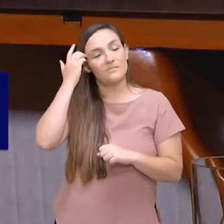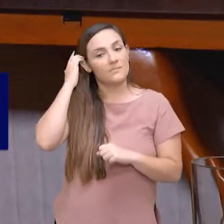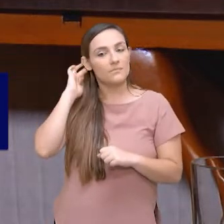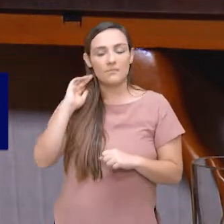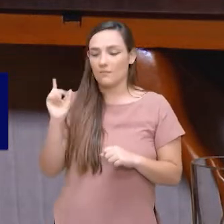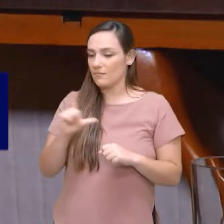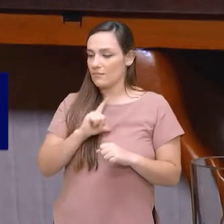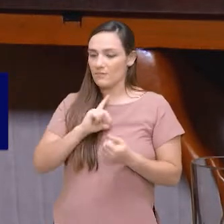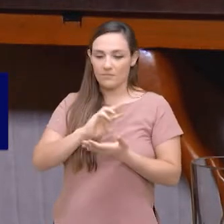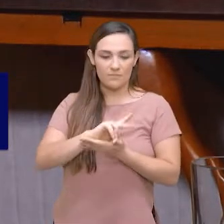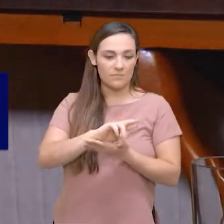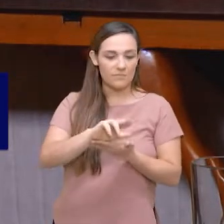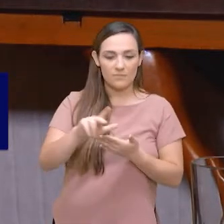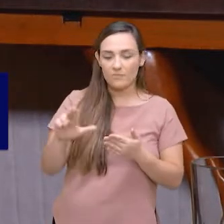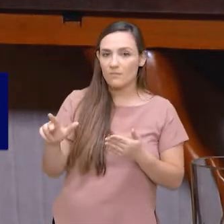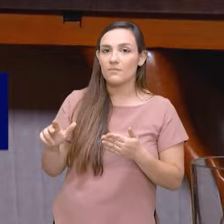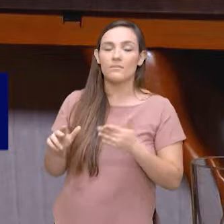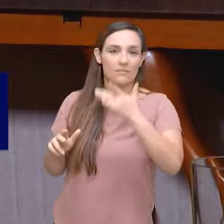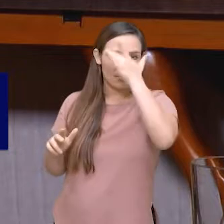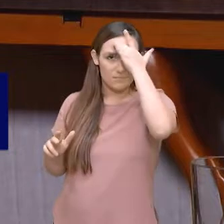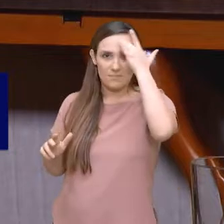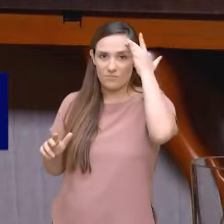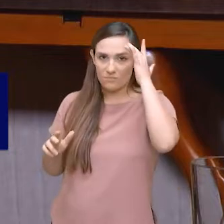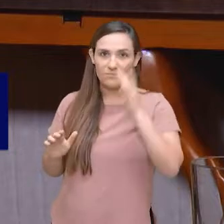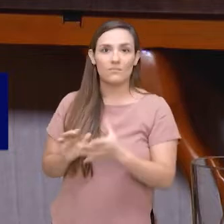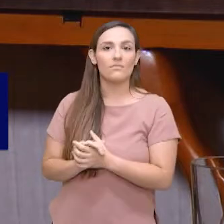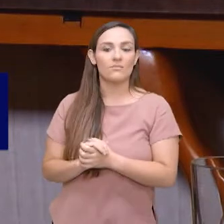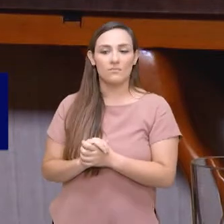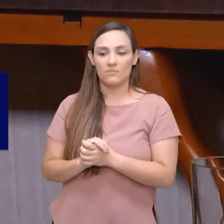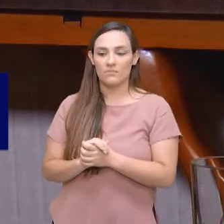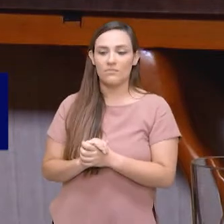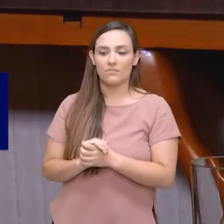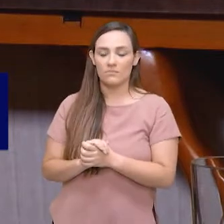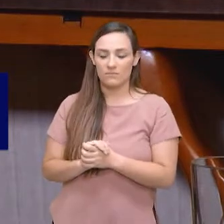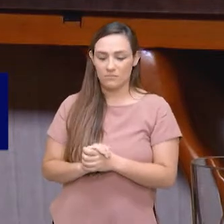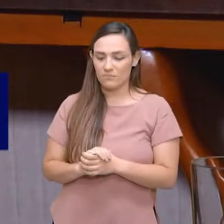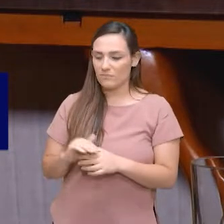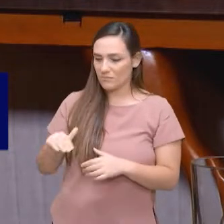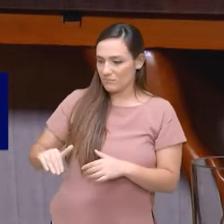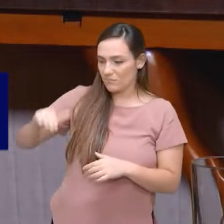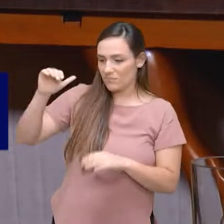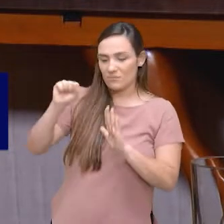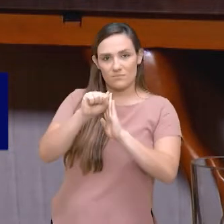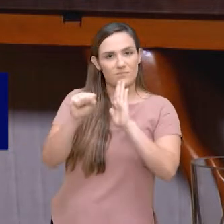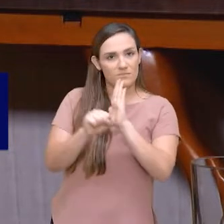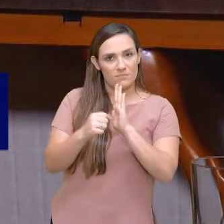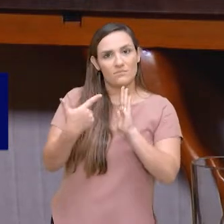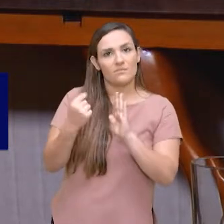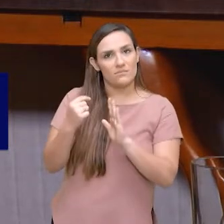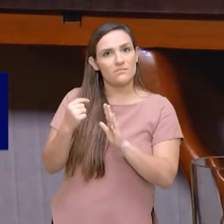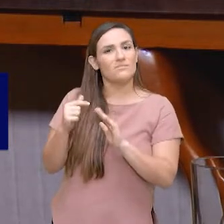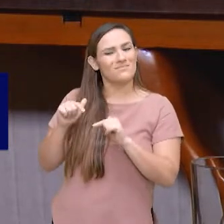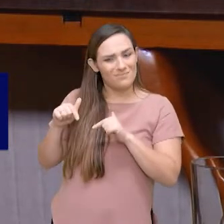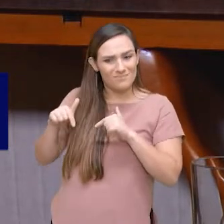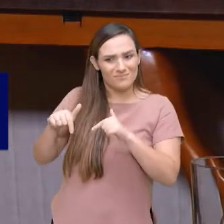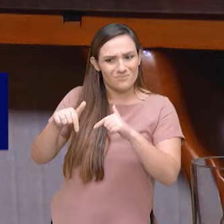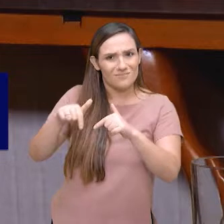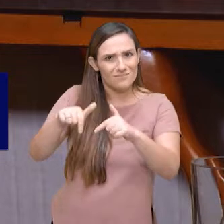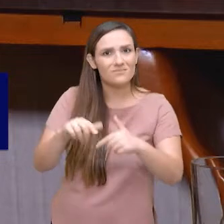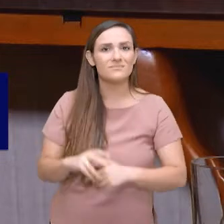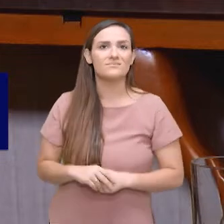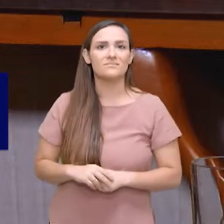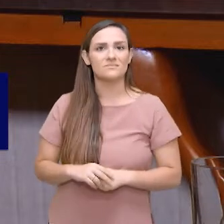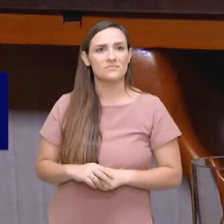participaram gerações do século XX para cá com maior intensidade.